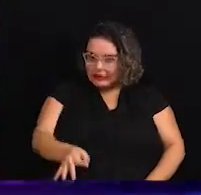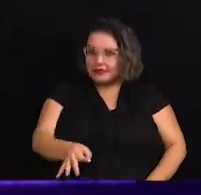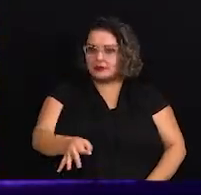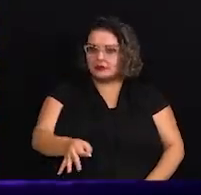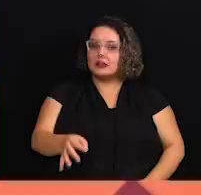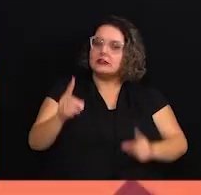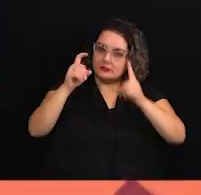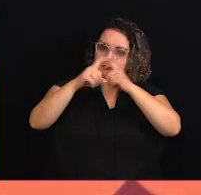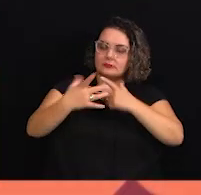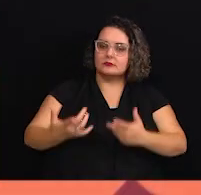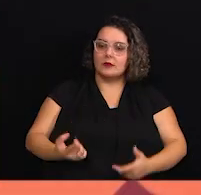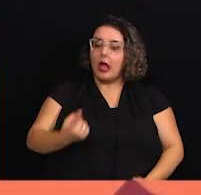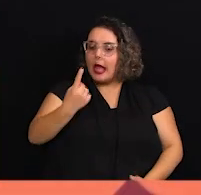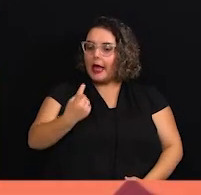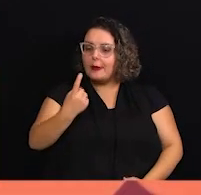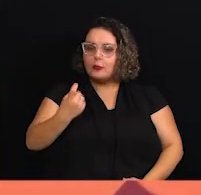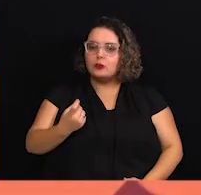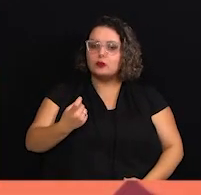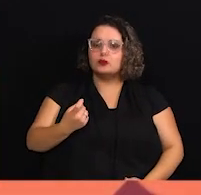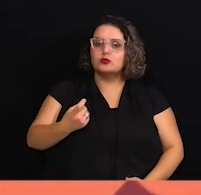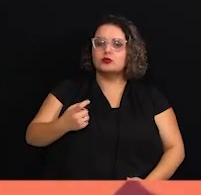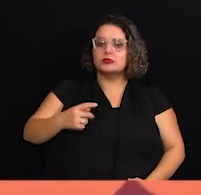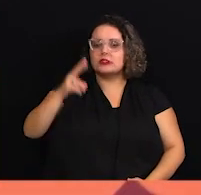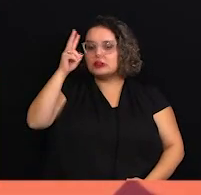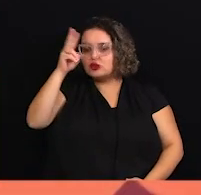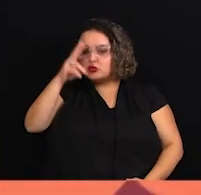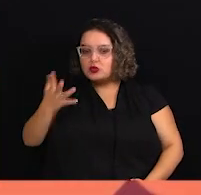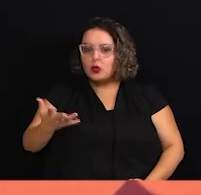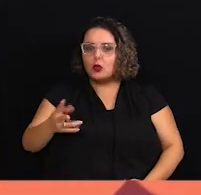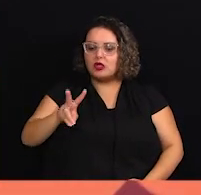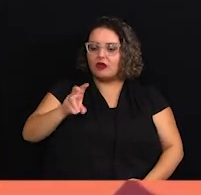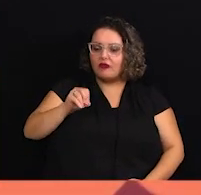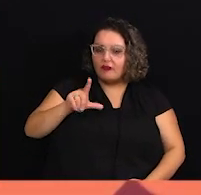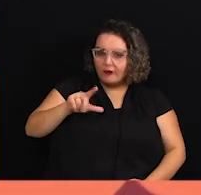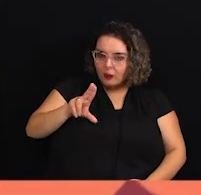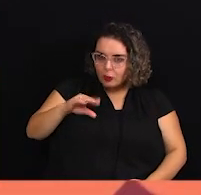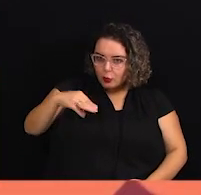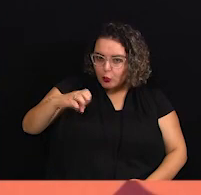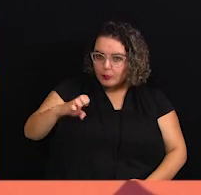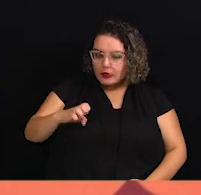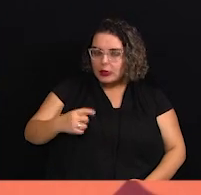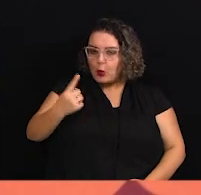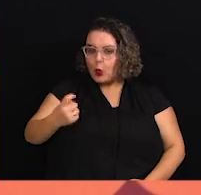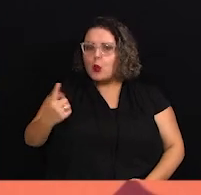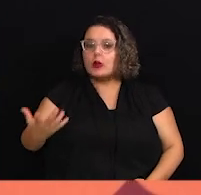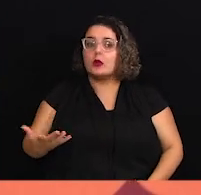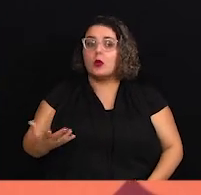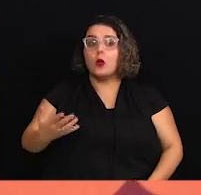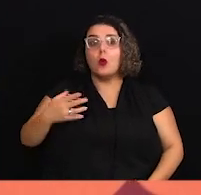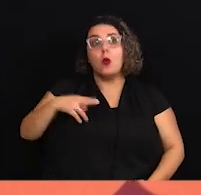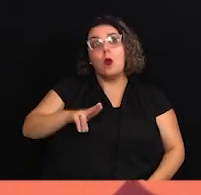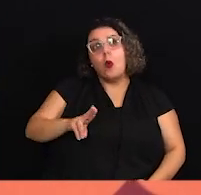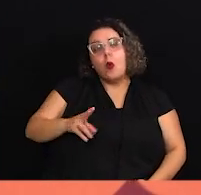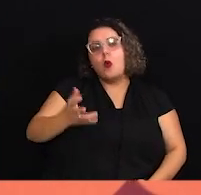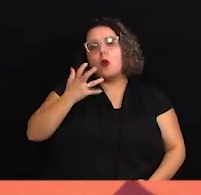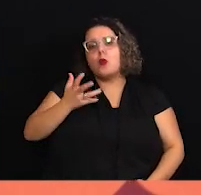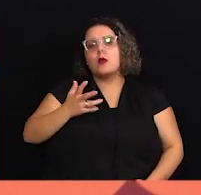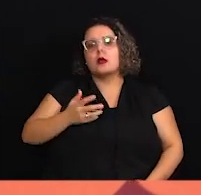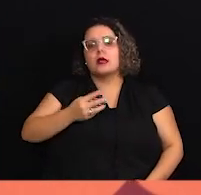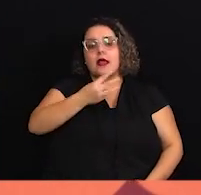difícil. E aí, é um volume único? É uma história única? Ou você pretende, né, fazer